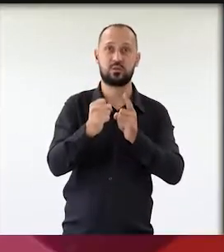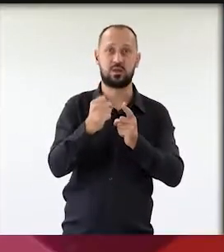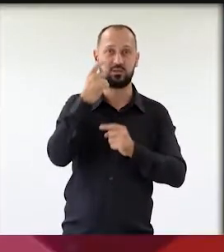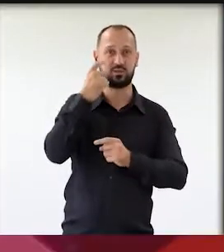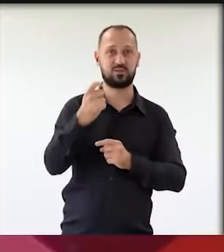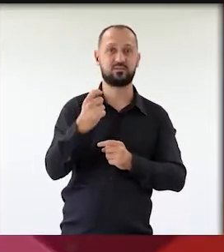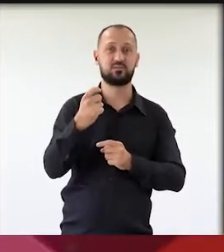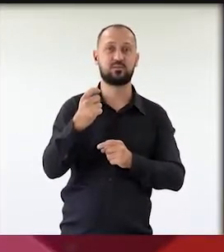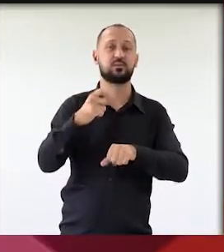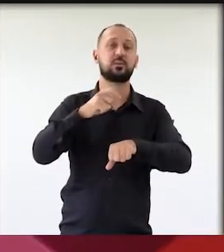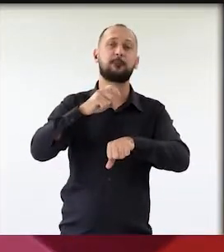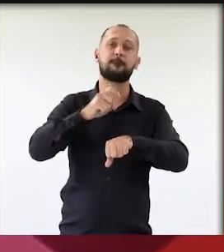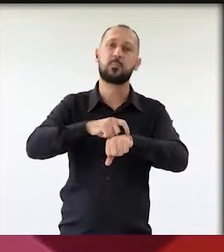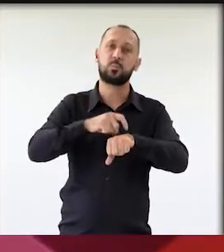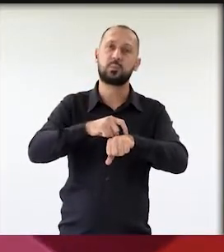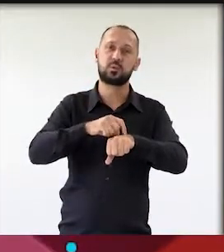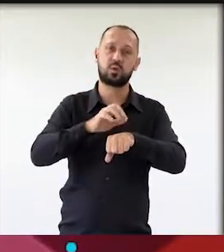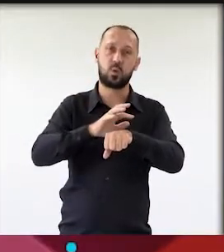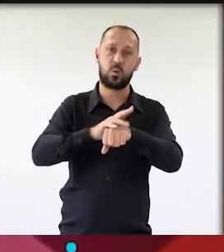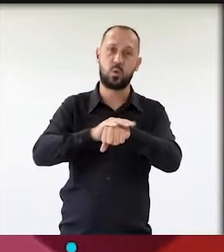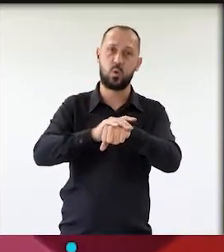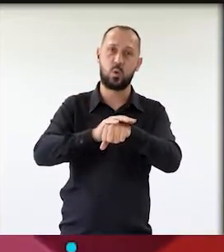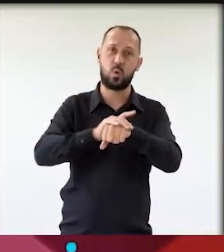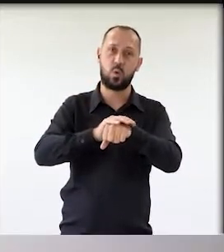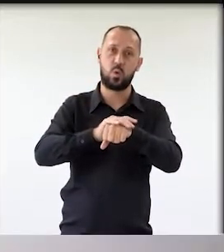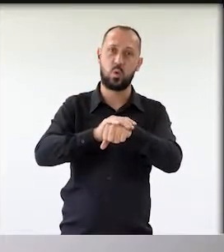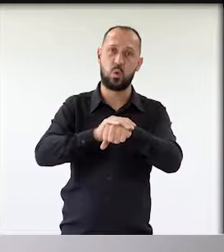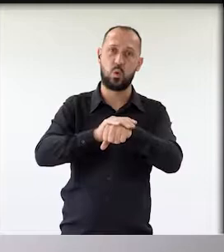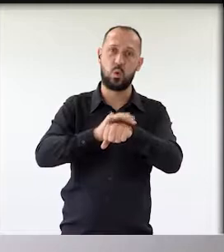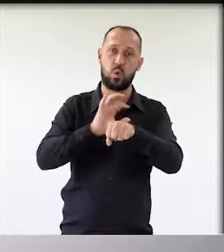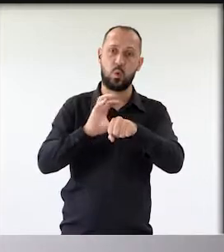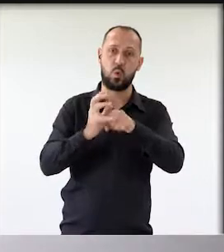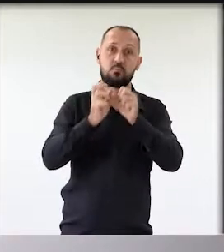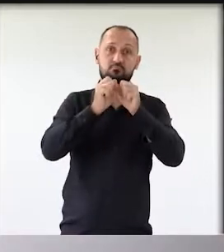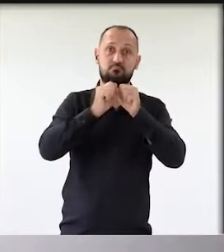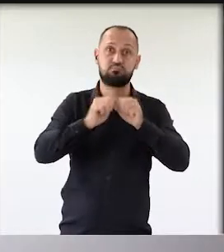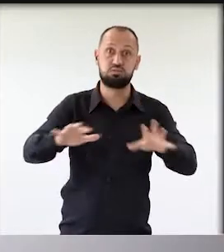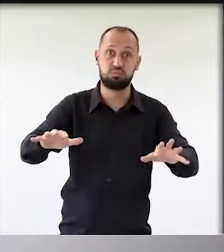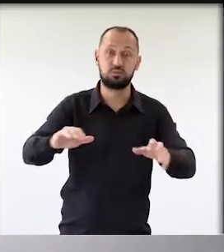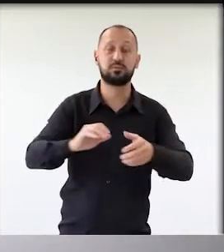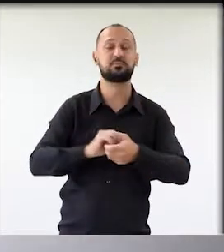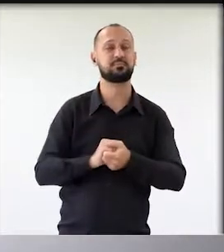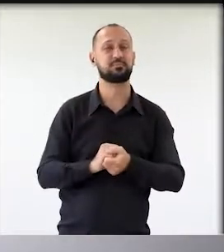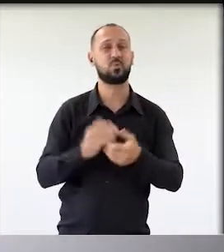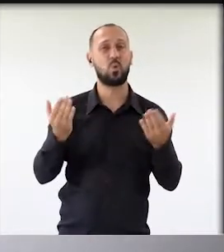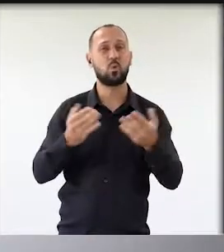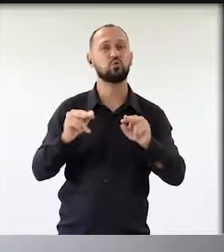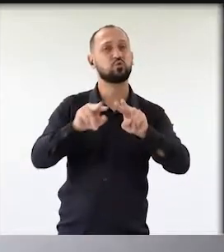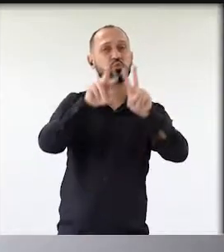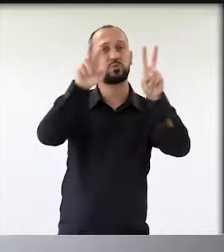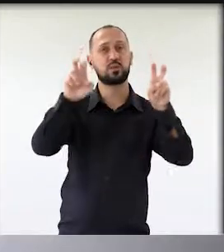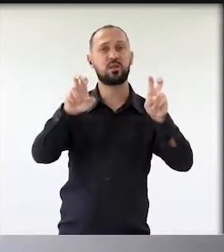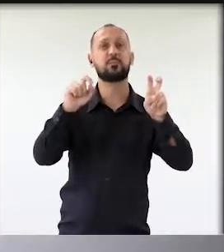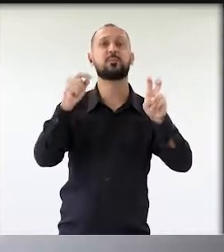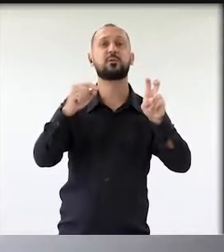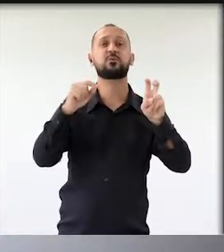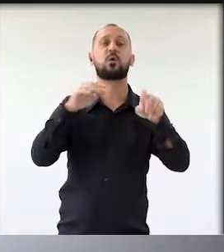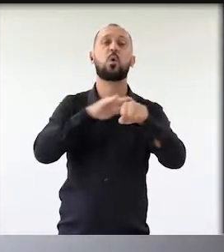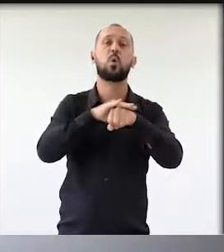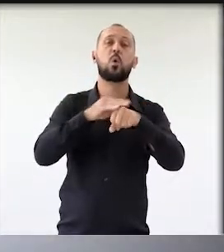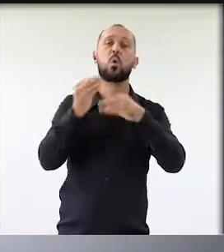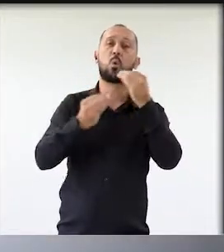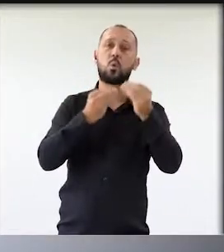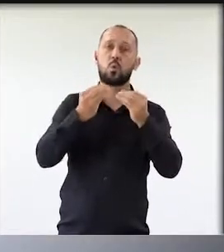da sociedade, principalmente nesse momento da pandemia da Covid-19. E hoje nós vamos falar